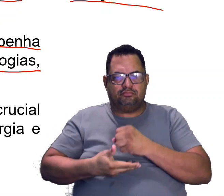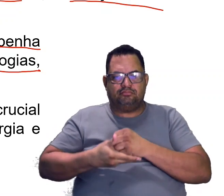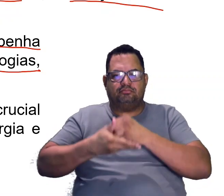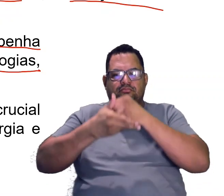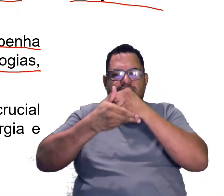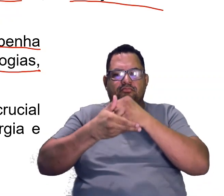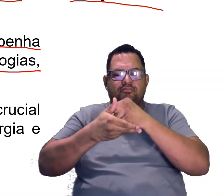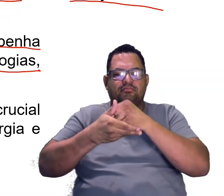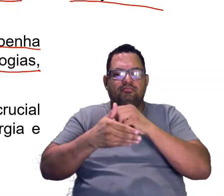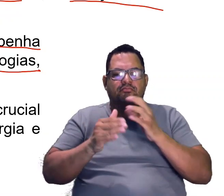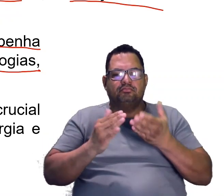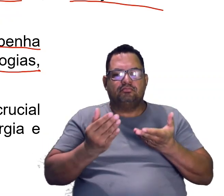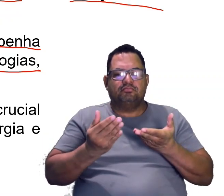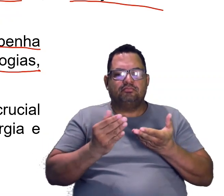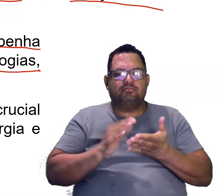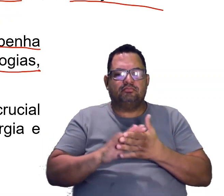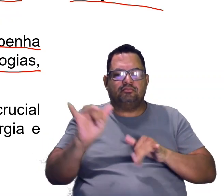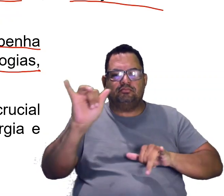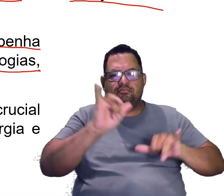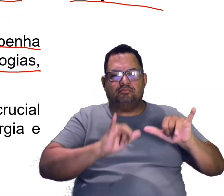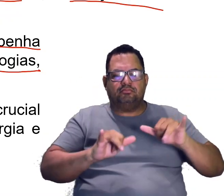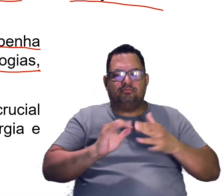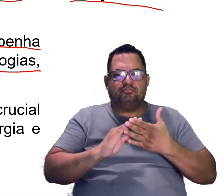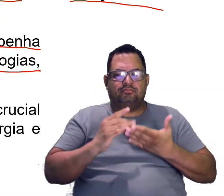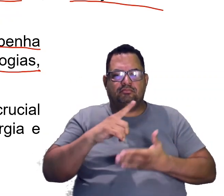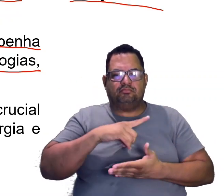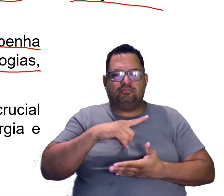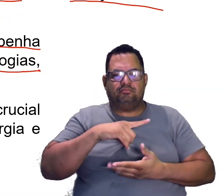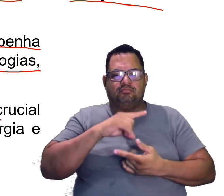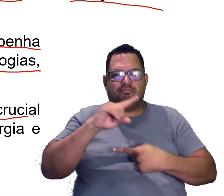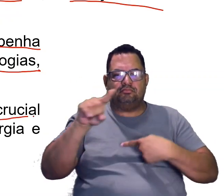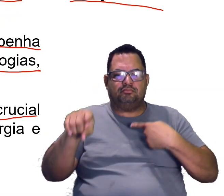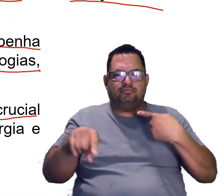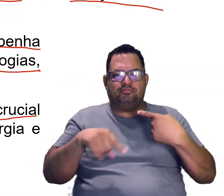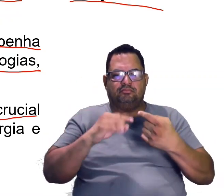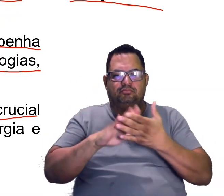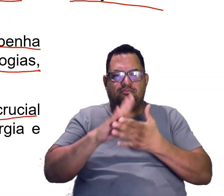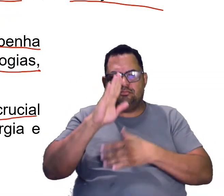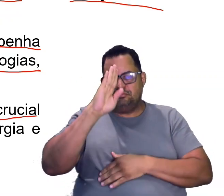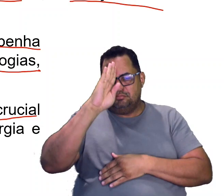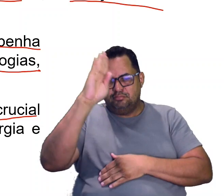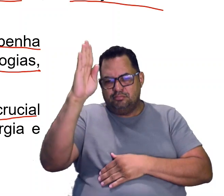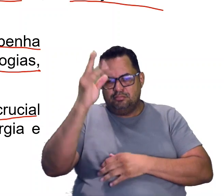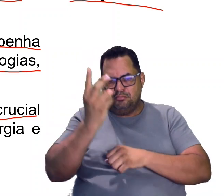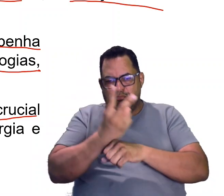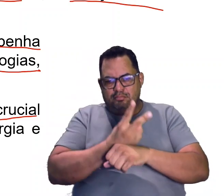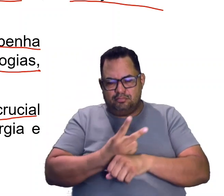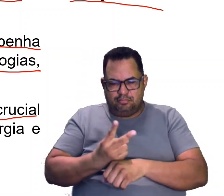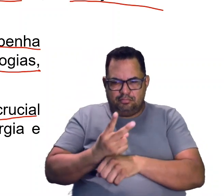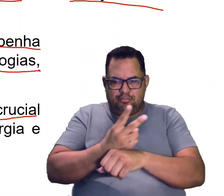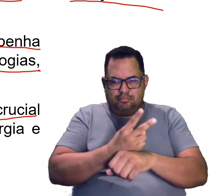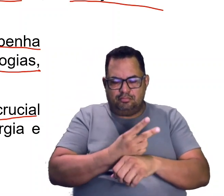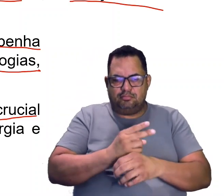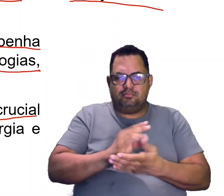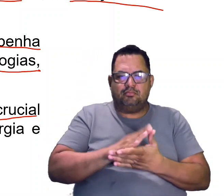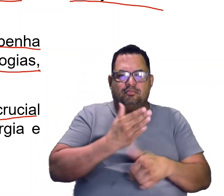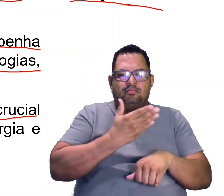sustentabilidade. Aqui, a química ela desempenha um papel crucial na busca por